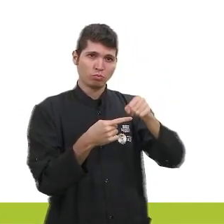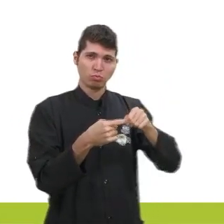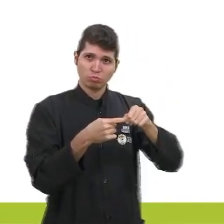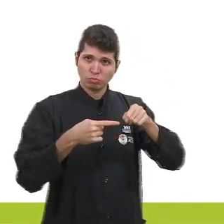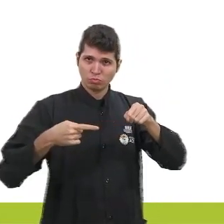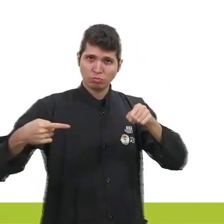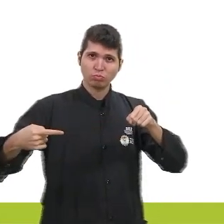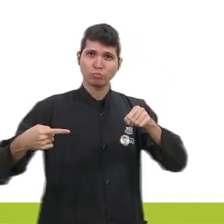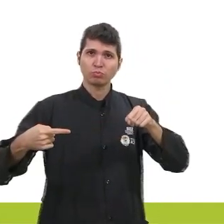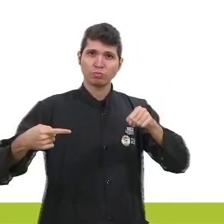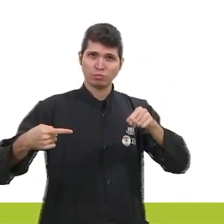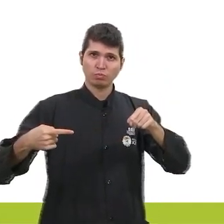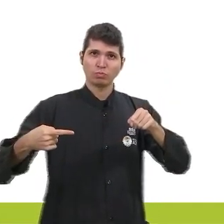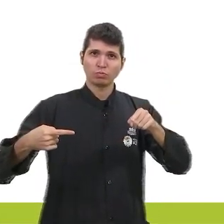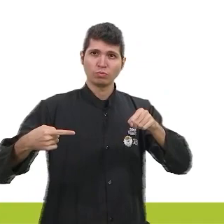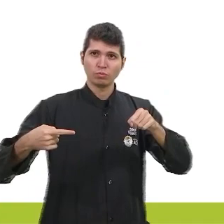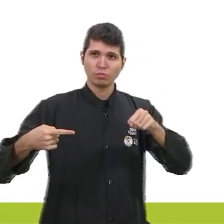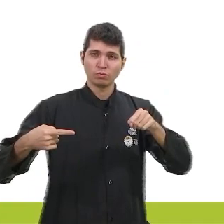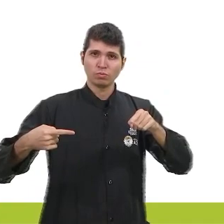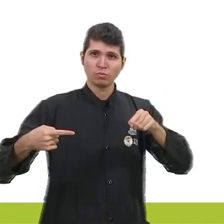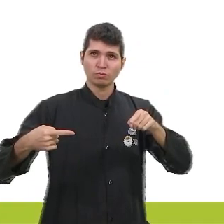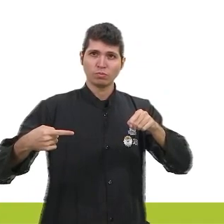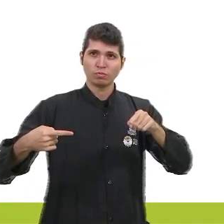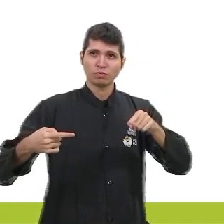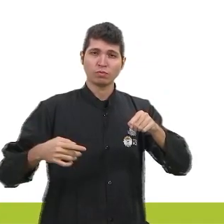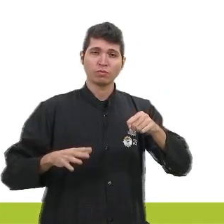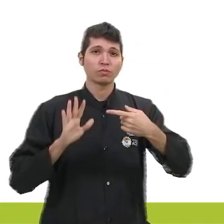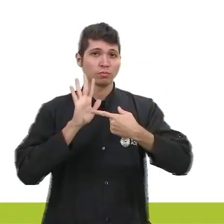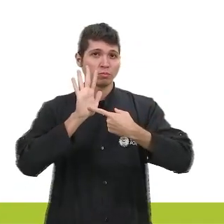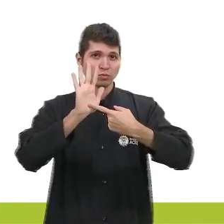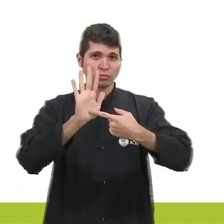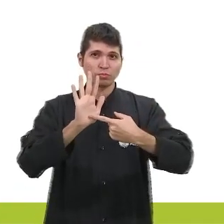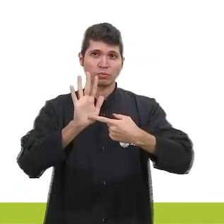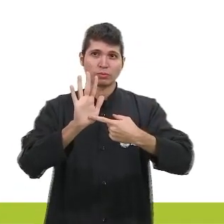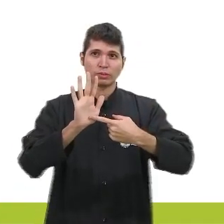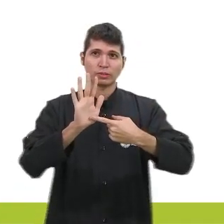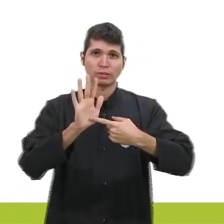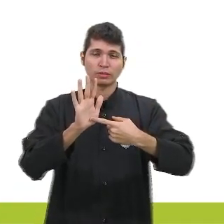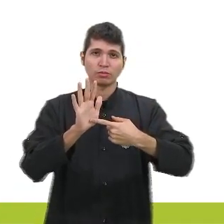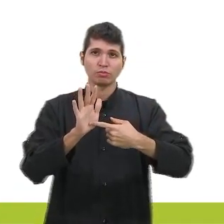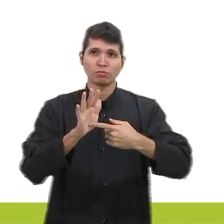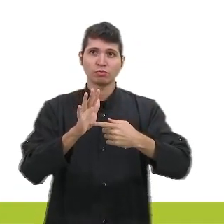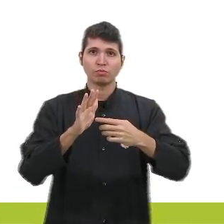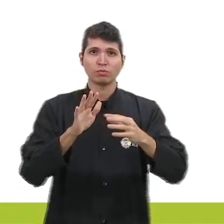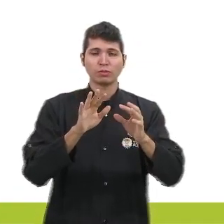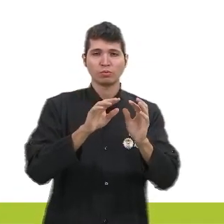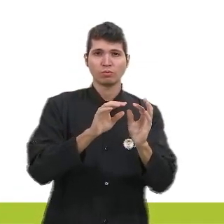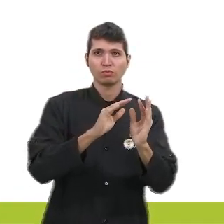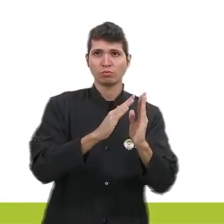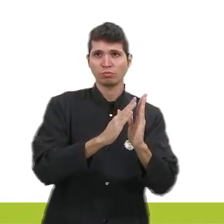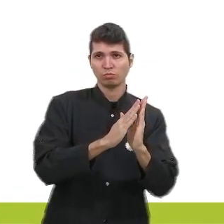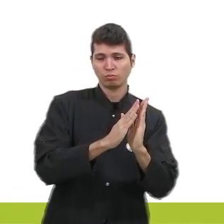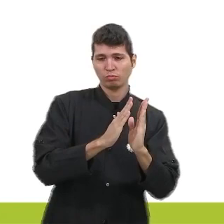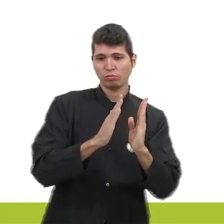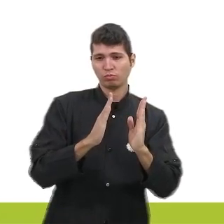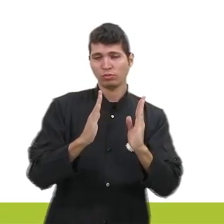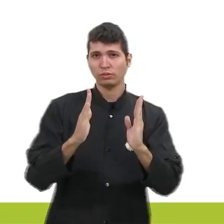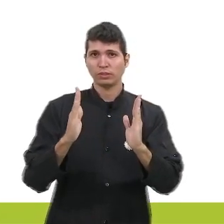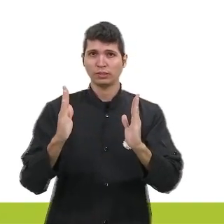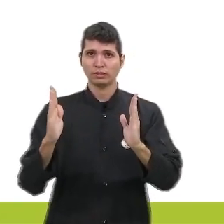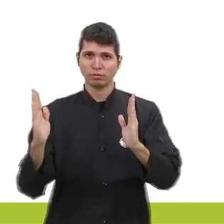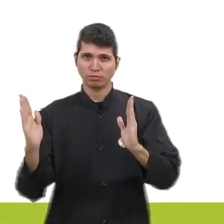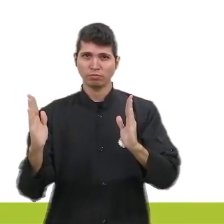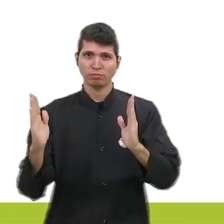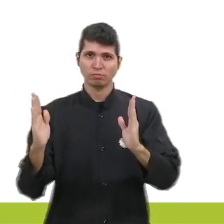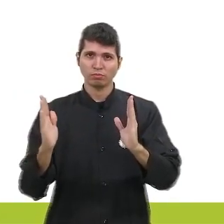mínimo, só para dar um macete para a gente, tá? A gente vai ter aqui, ó, na função crescente, só para vocês entenderem aqui,